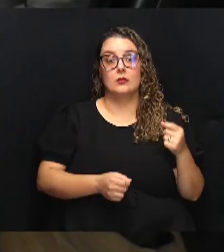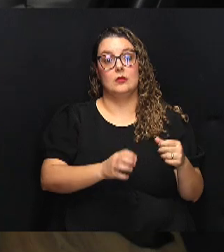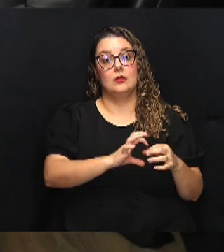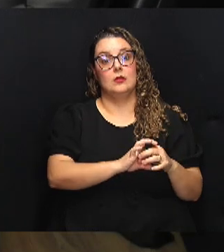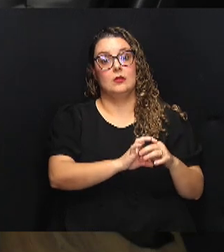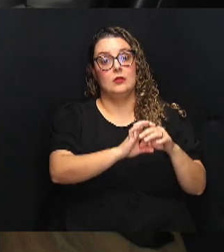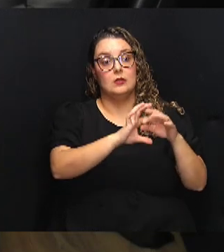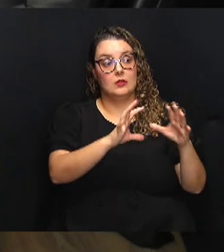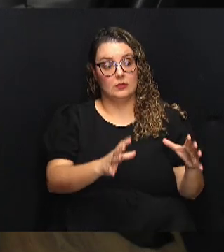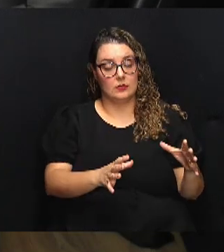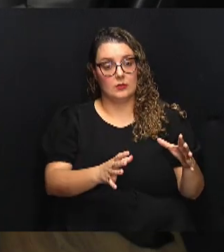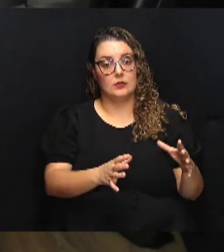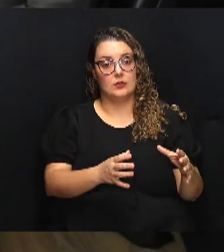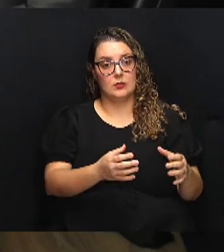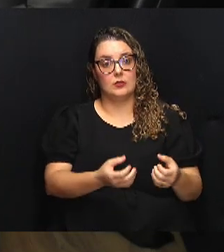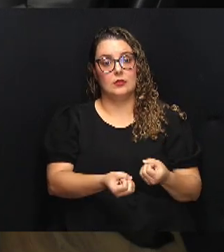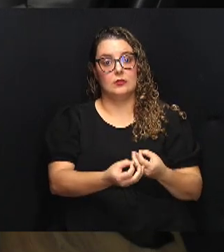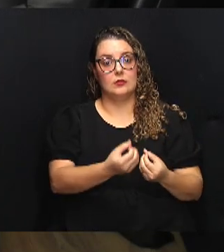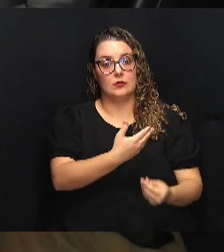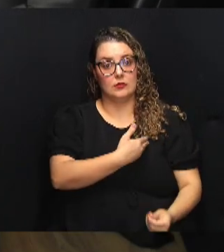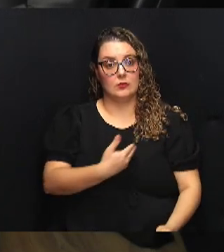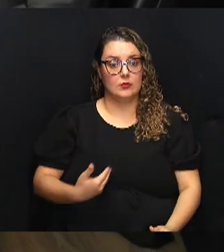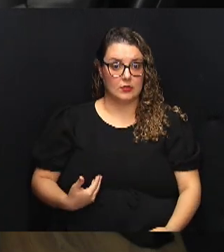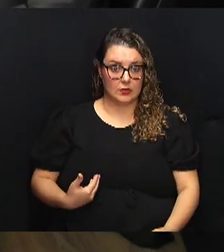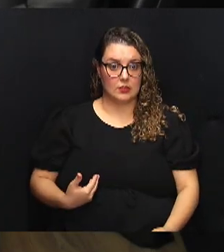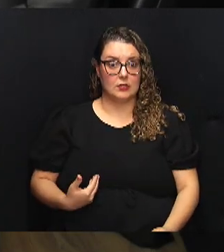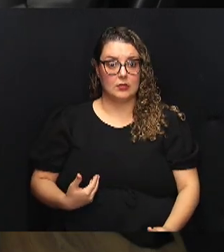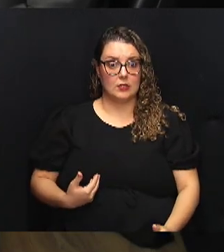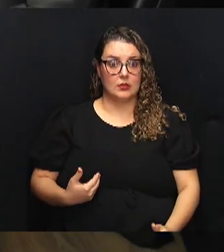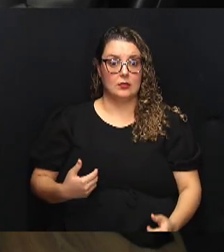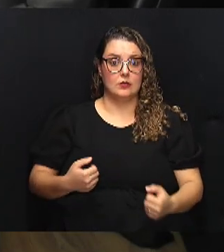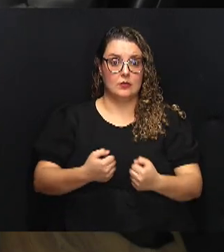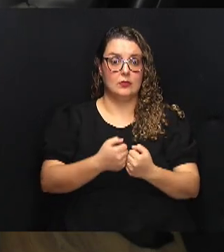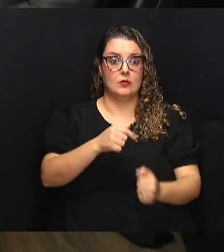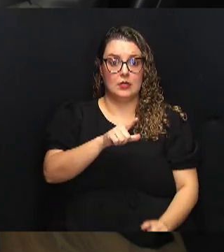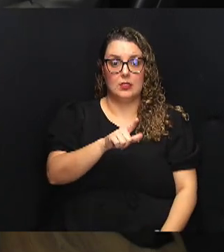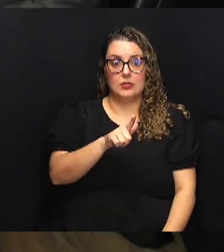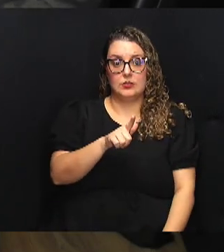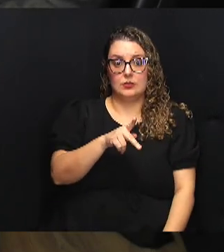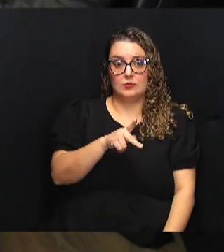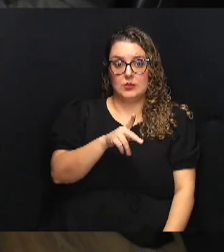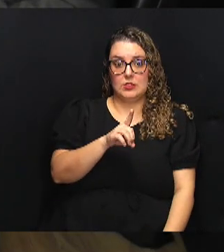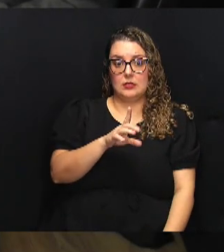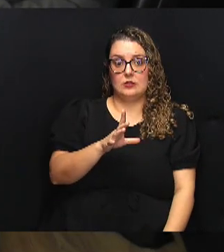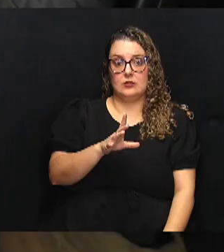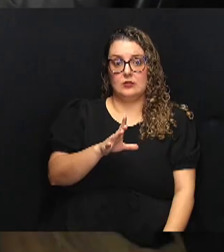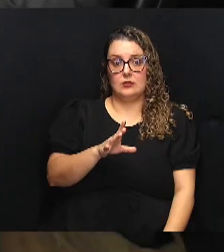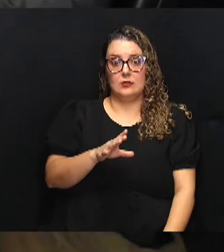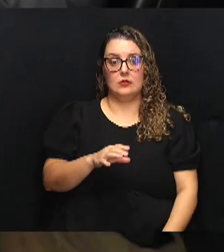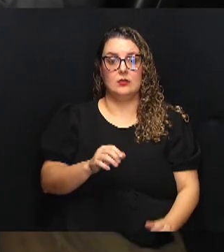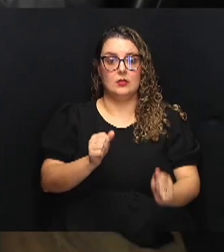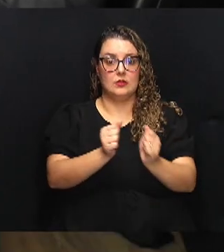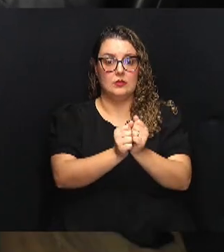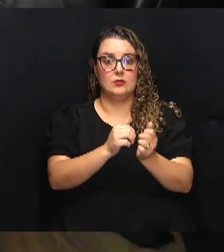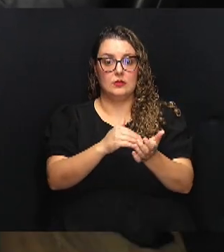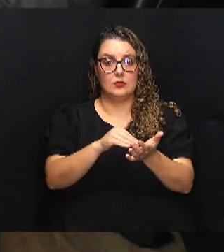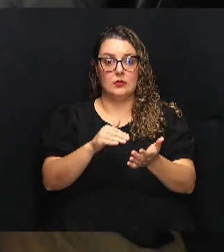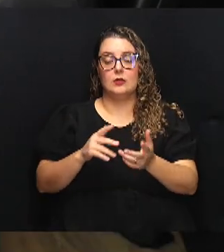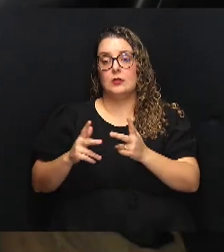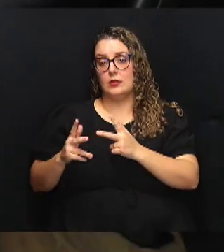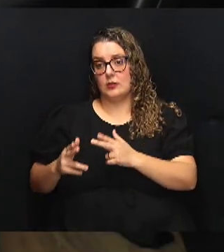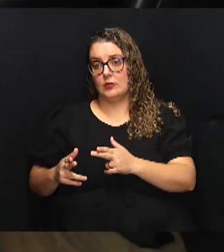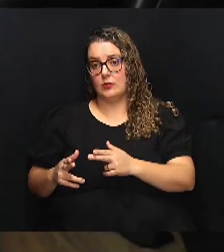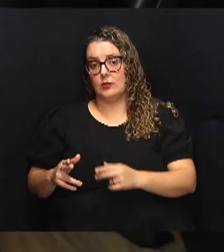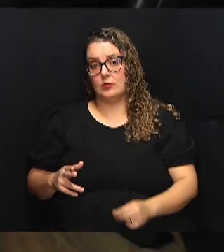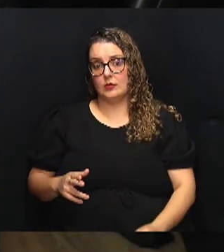de proteção de dados pessoais que a gente sabe que existe, a LGPD. Isso aí ficaria com a secretaria, por exemplo. Da mesma forma que